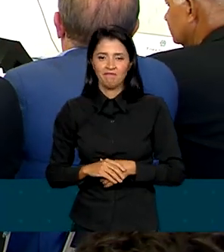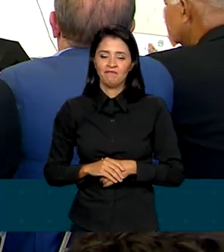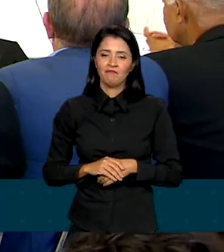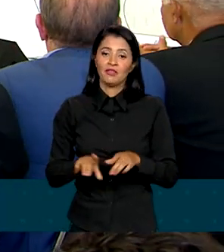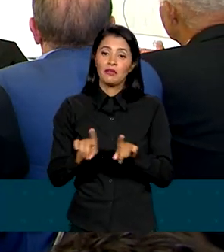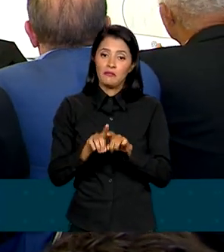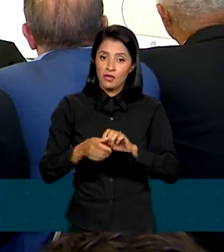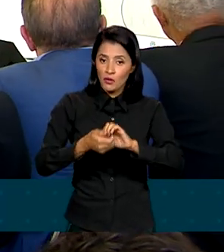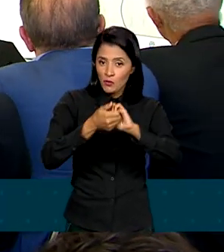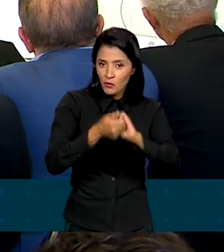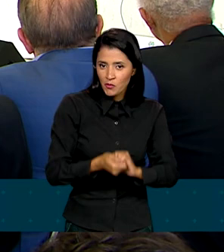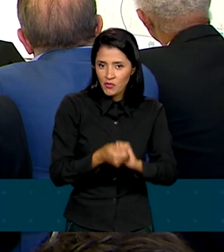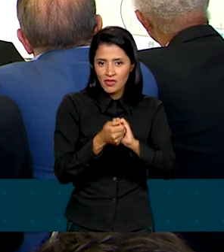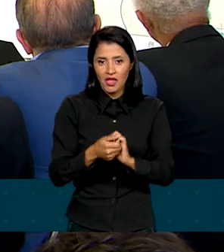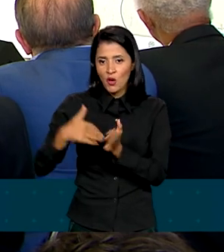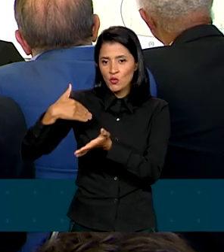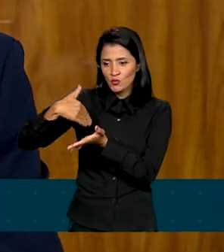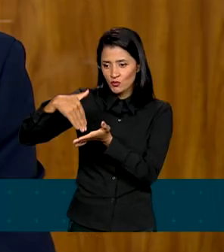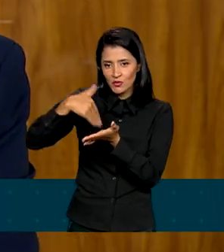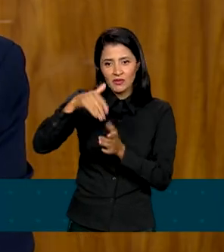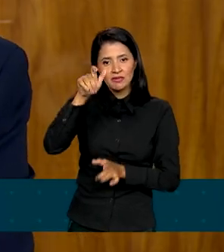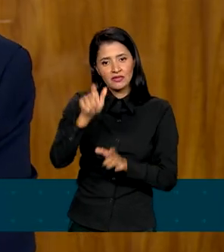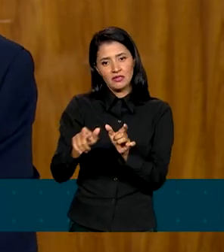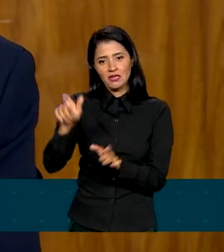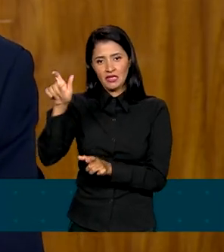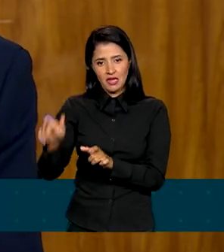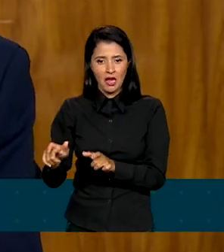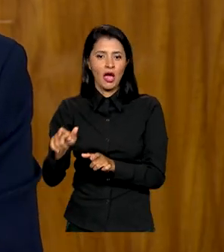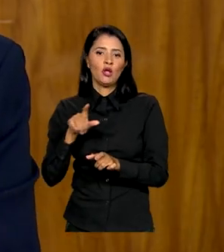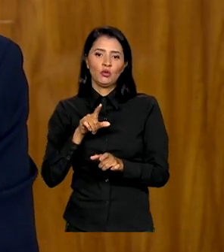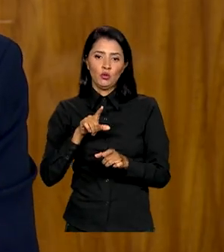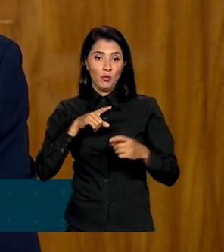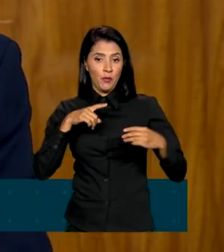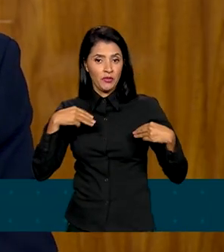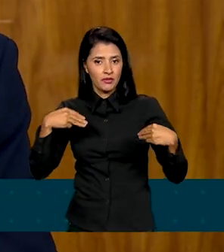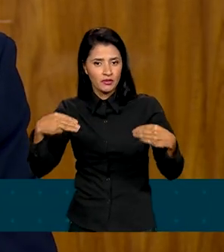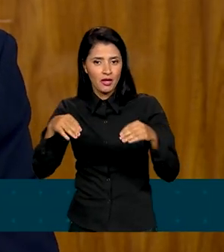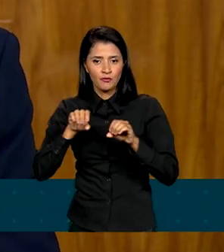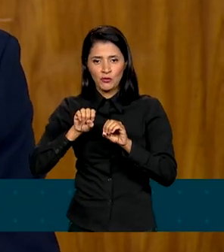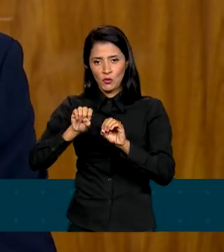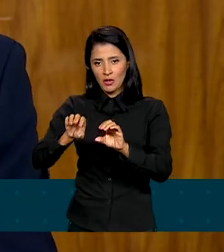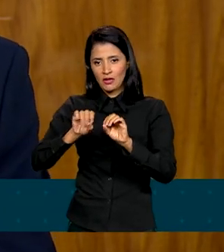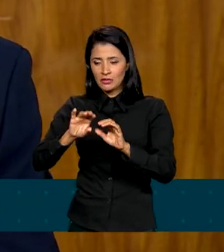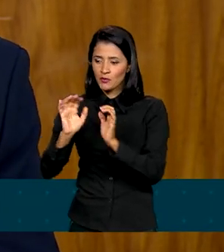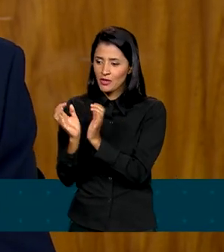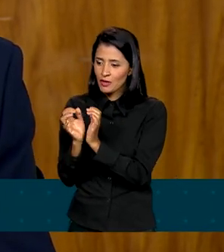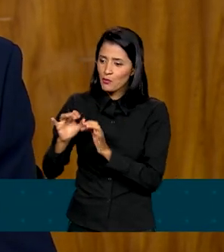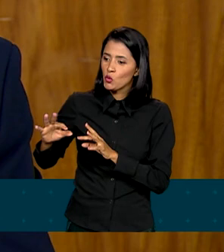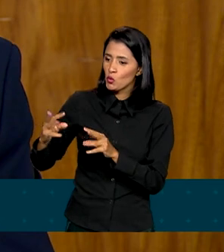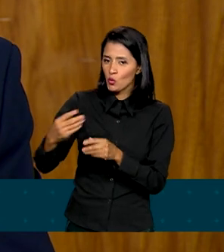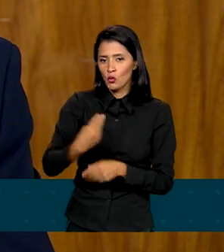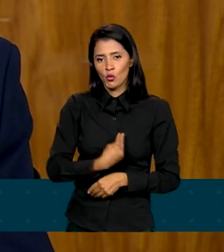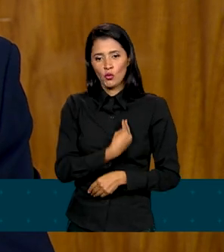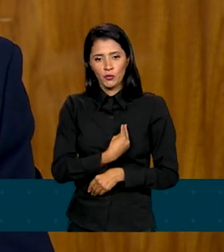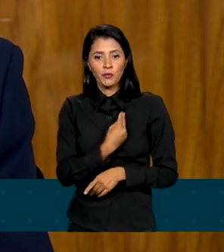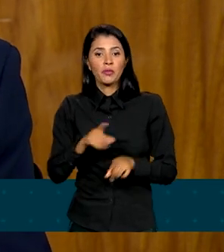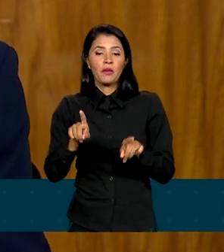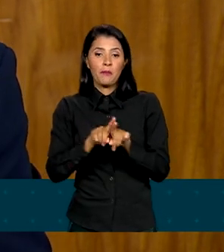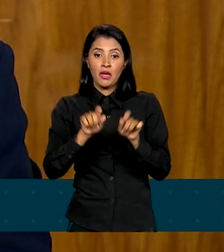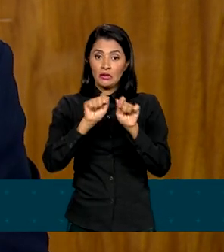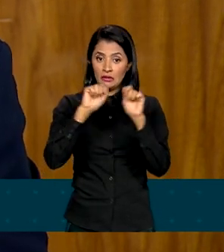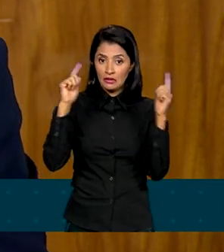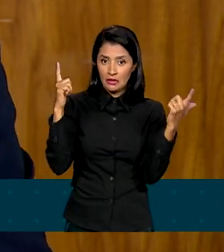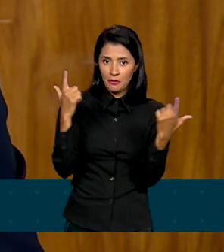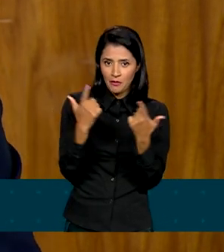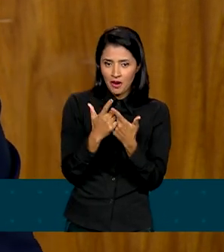Cumprimentar todos os secretários do Ministério da Educação aqui presente, toda a equipe. Cumprimentar também o presidente da Assembleia Legislativa do